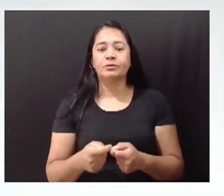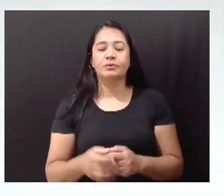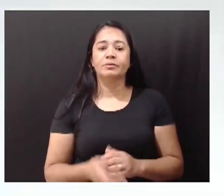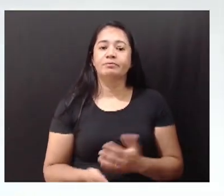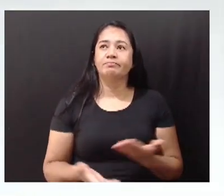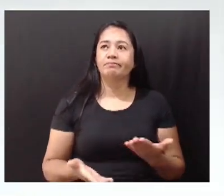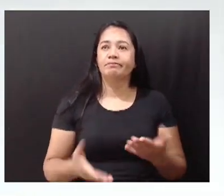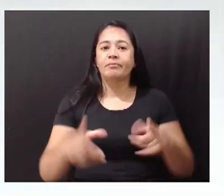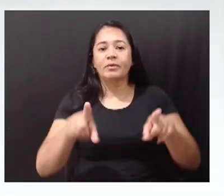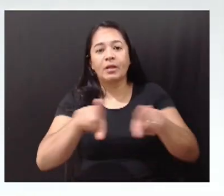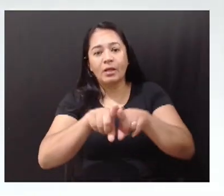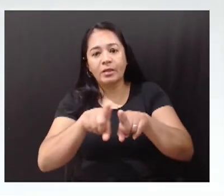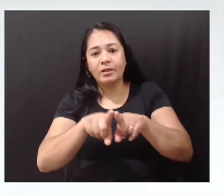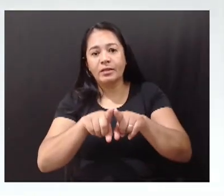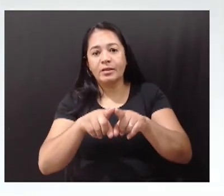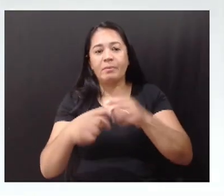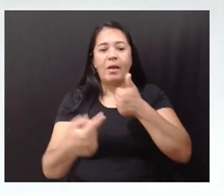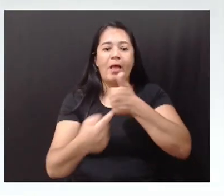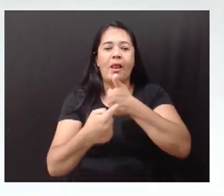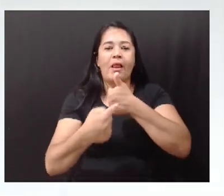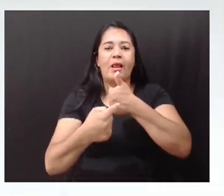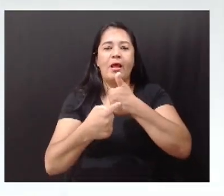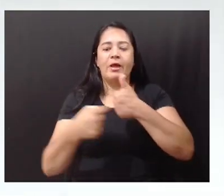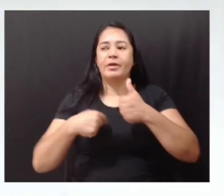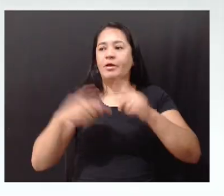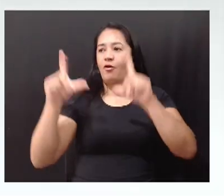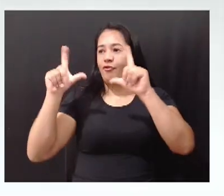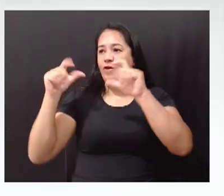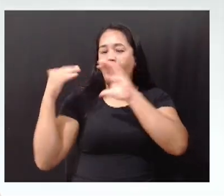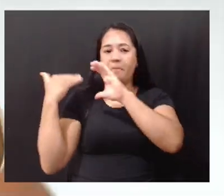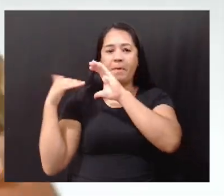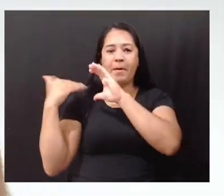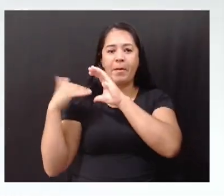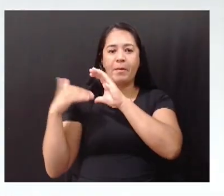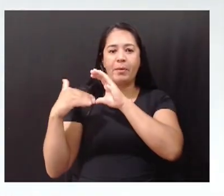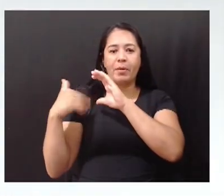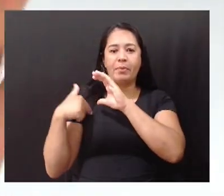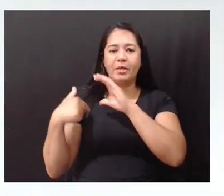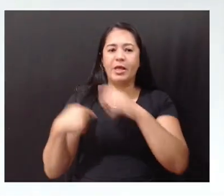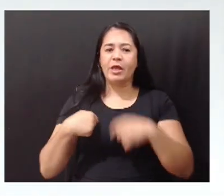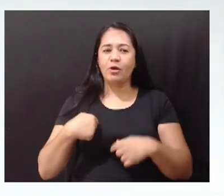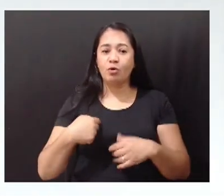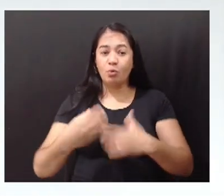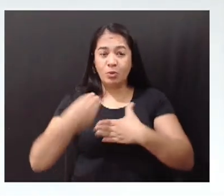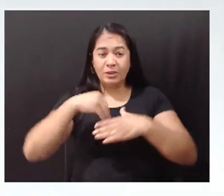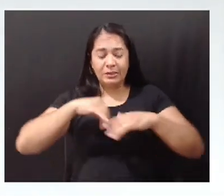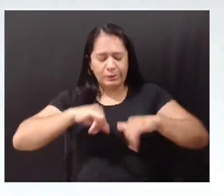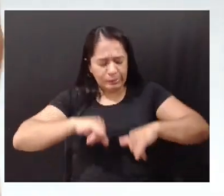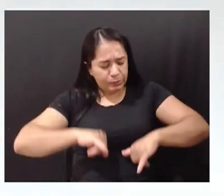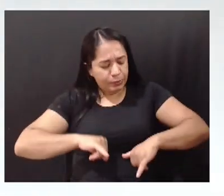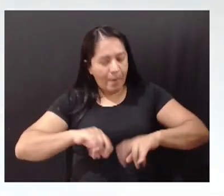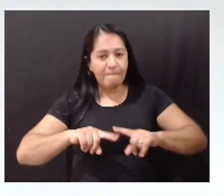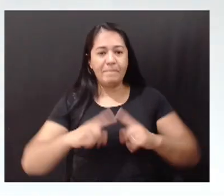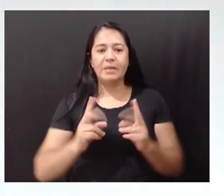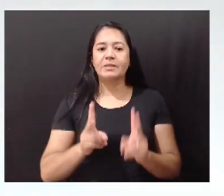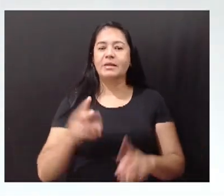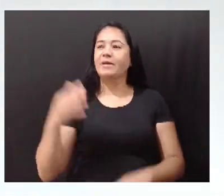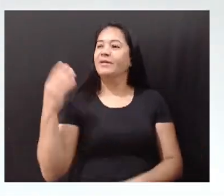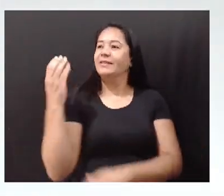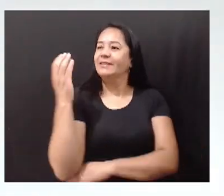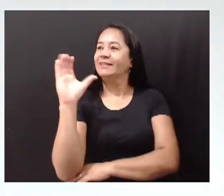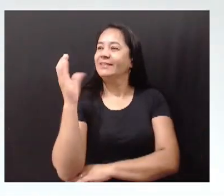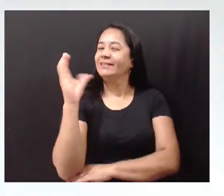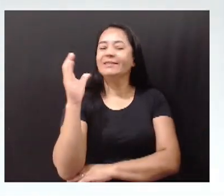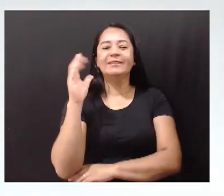das likes, né? Então, eu vou publicando fotos. Eu estou sangrando por dentro, mas eu estou sempre postando uma foto sorrindo, coisas lindas,